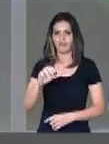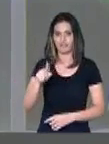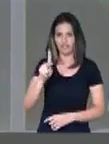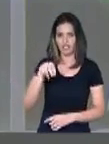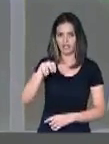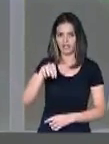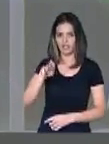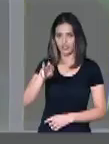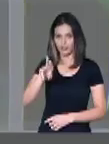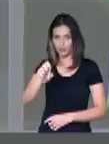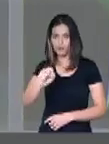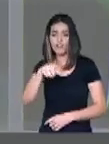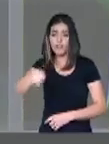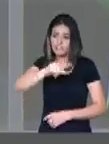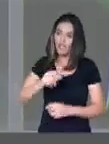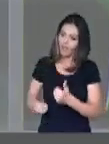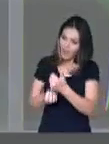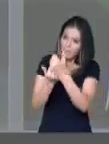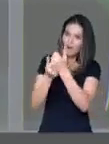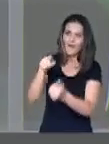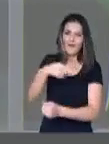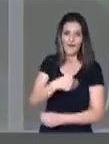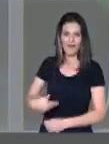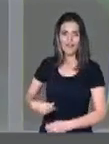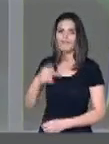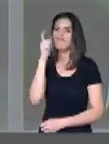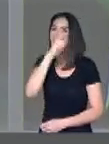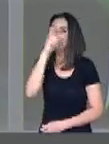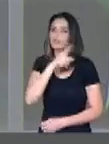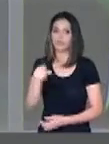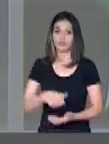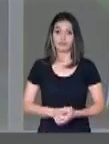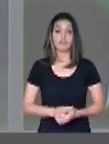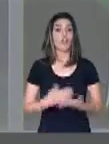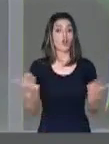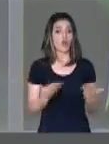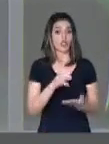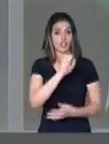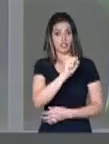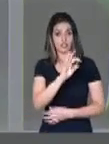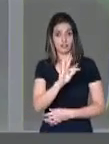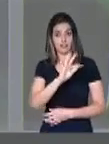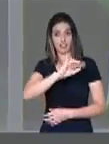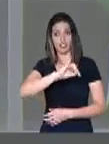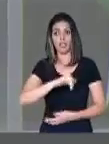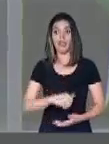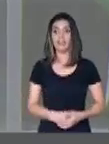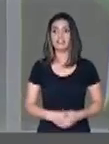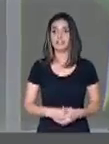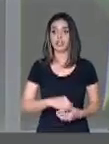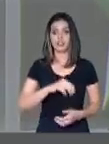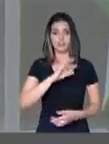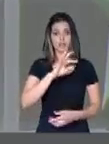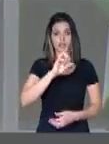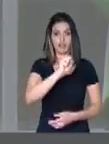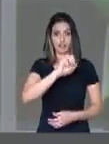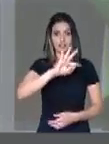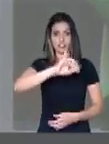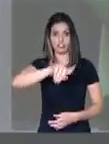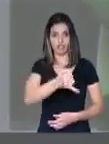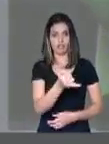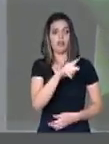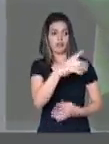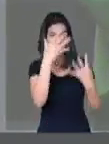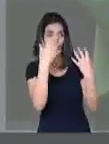da auto-verdade, que felizmente o STJ acatou na tarde de hoje uma queixa-crime contra a